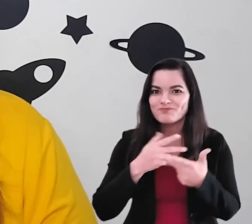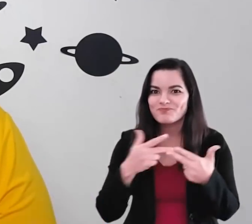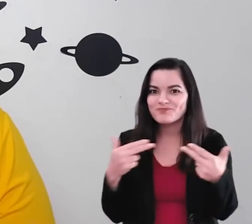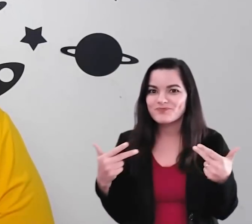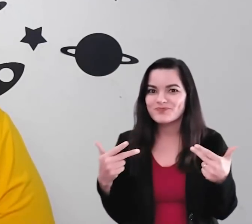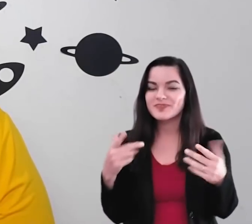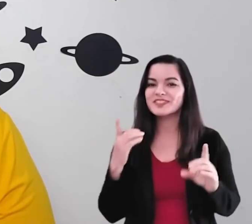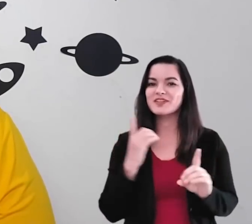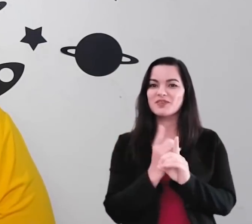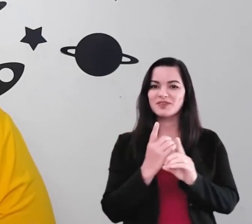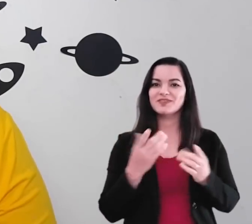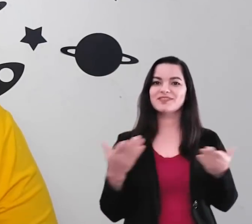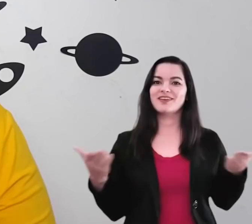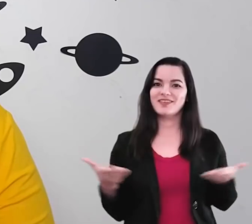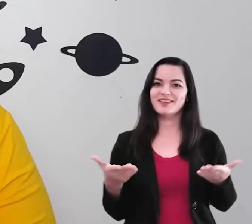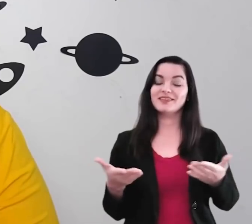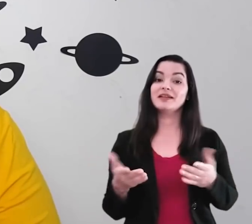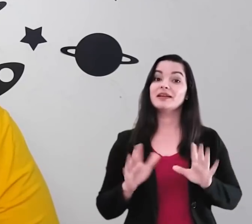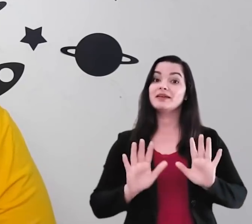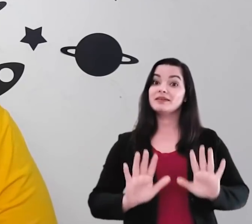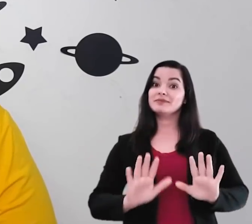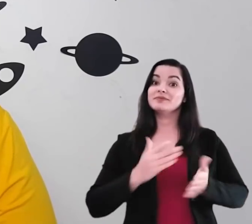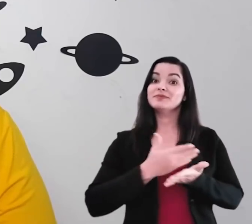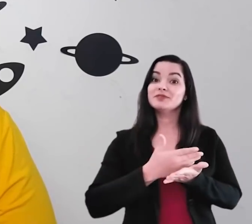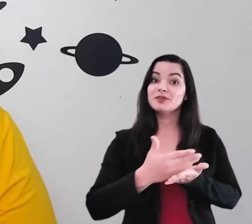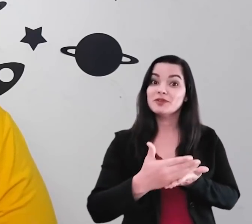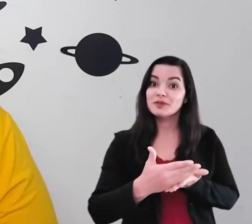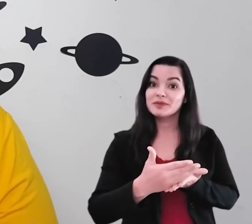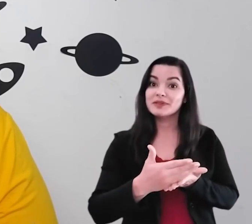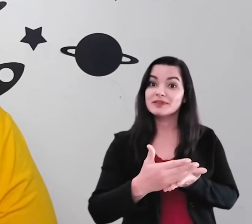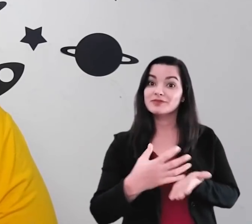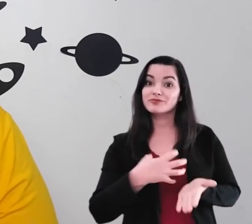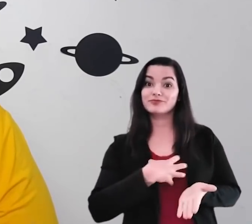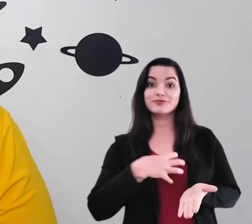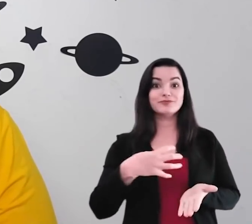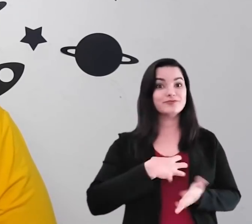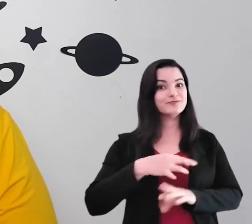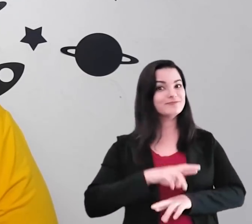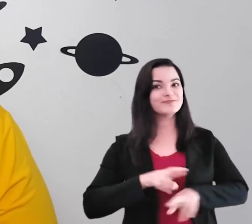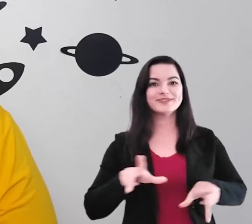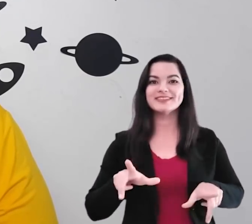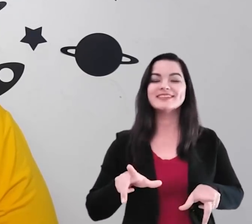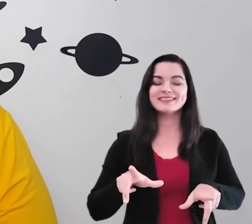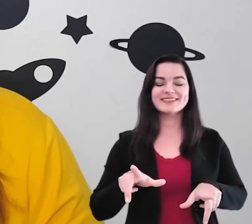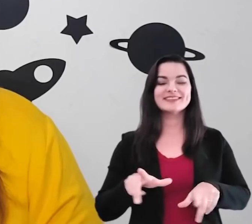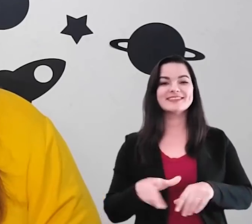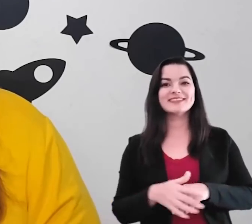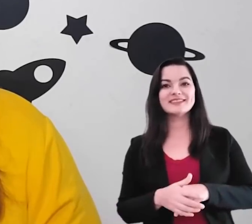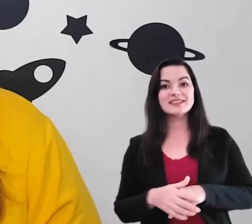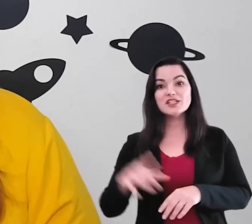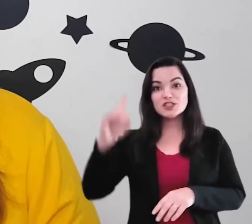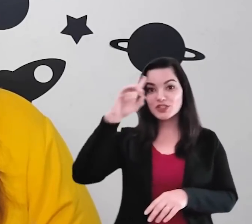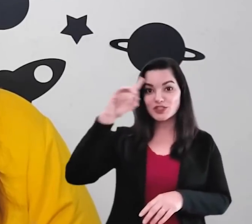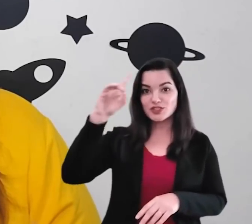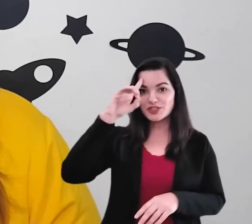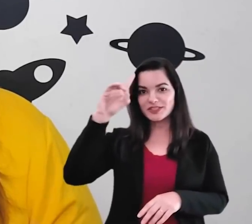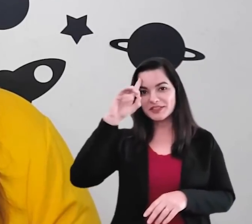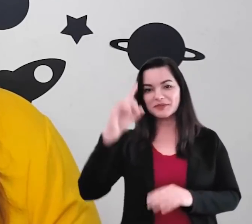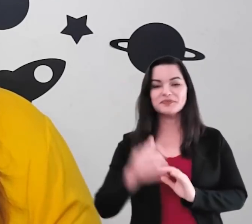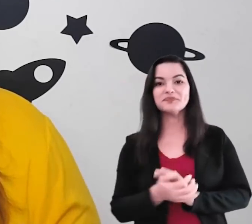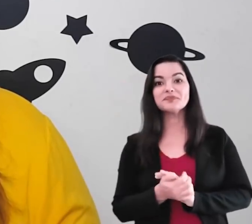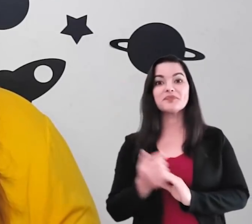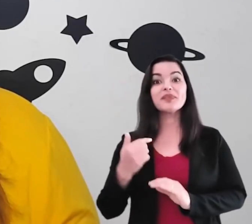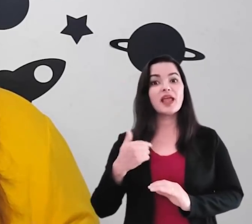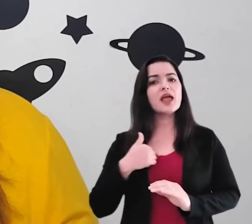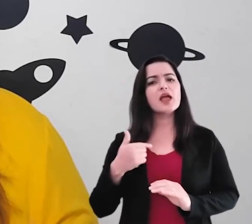encontro, só que nós já vamos começar ele de uma maneira diferente. Todos os dias